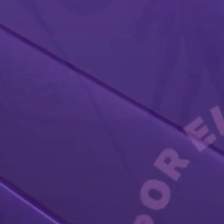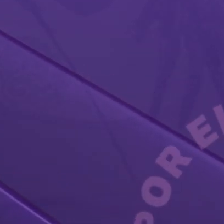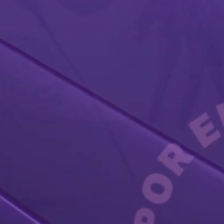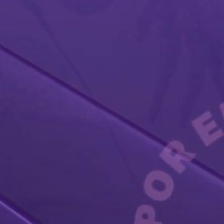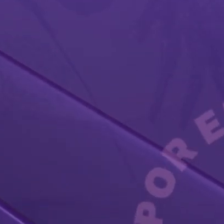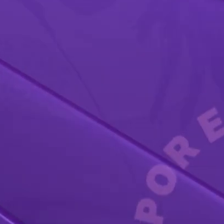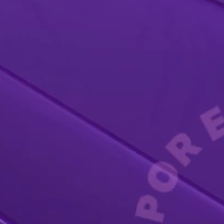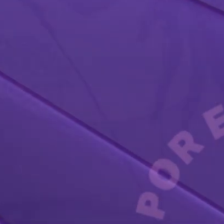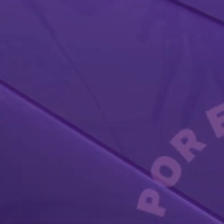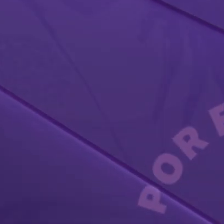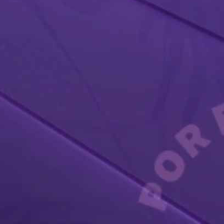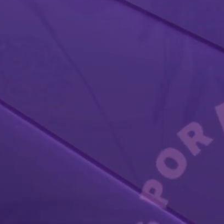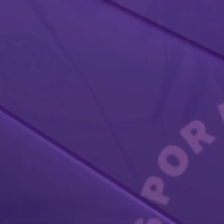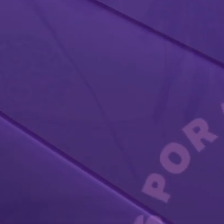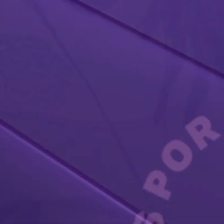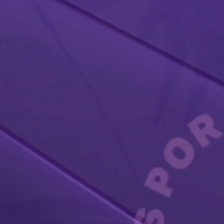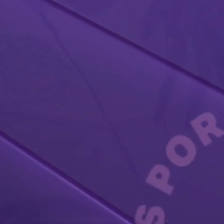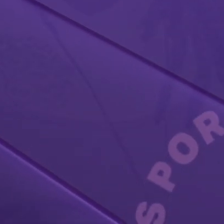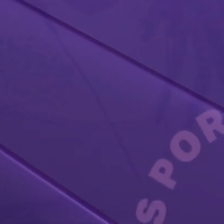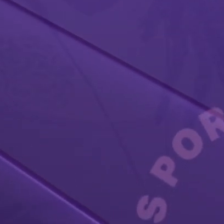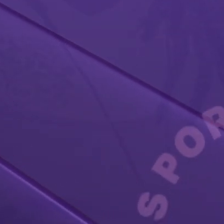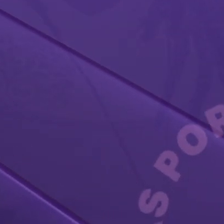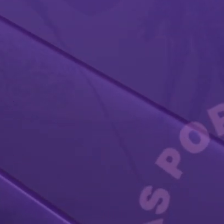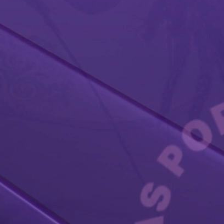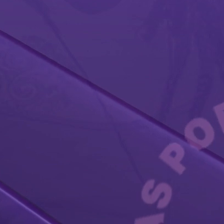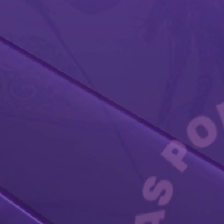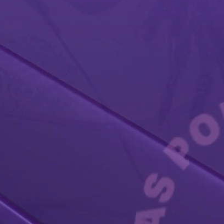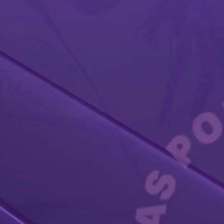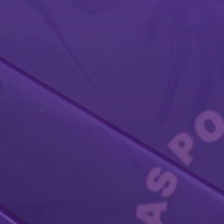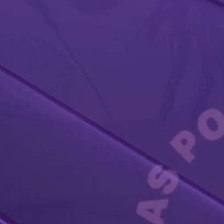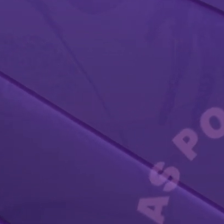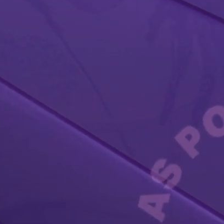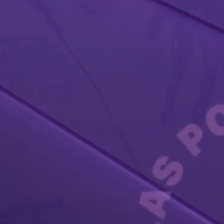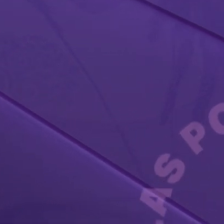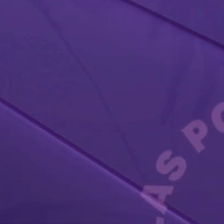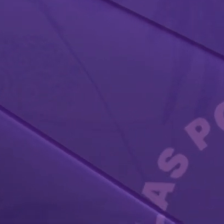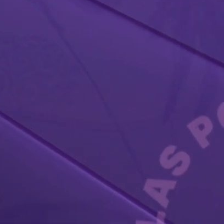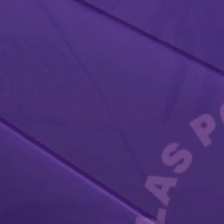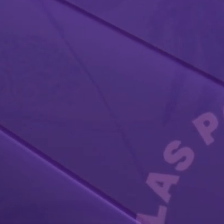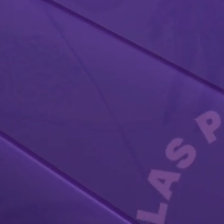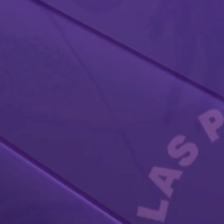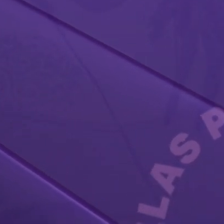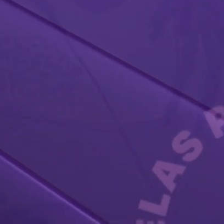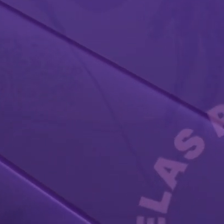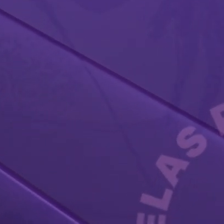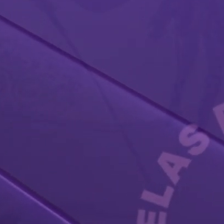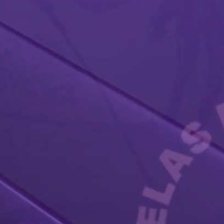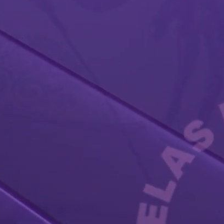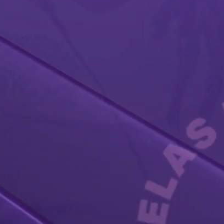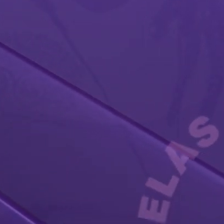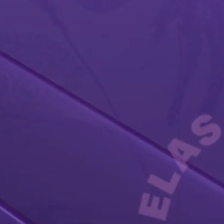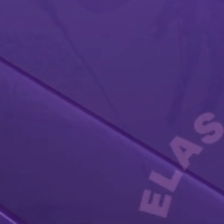Nesta semana discutimos sobre educação, cultura e diversidade. Hoje preparamos um resumo com os pontos